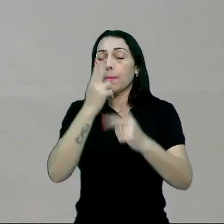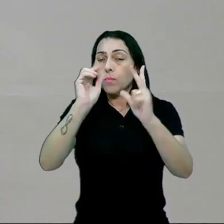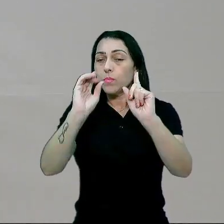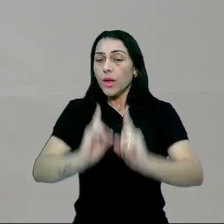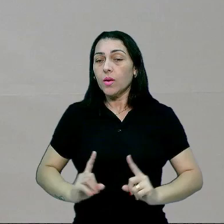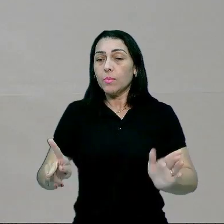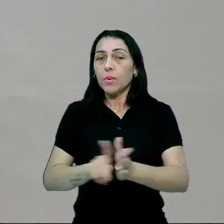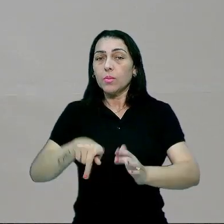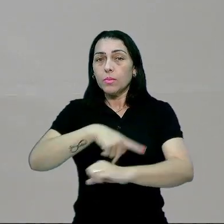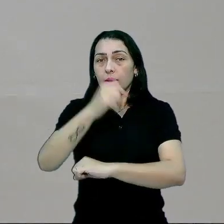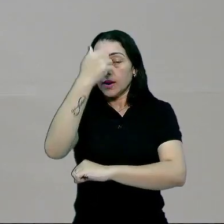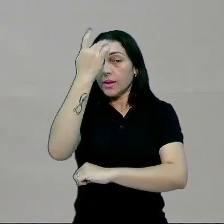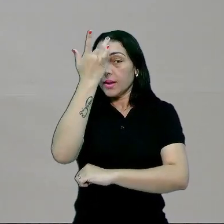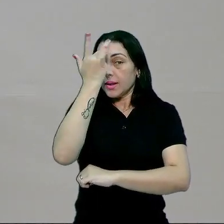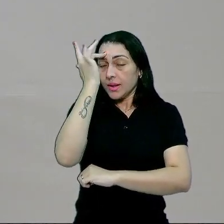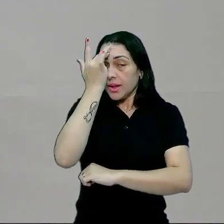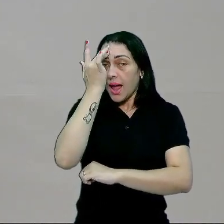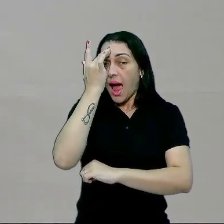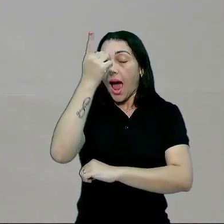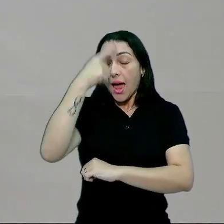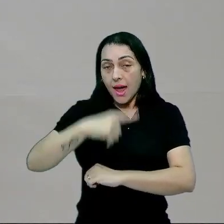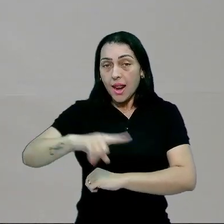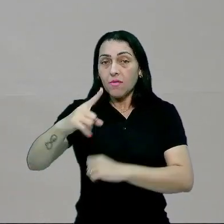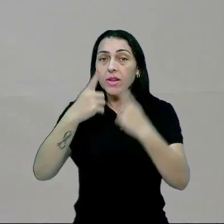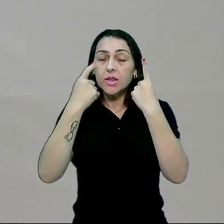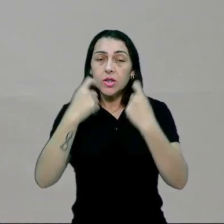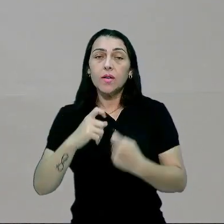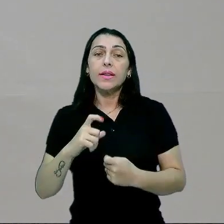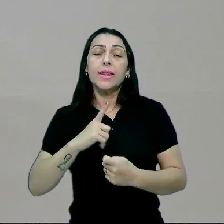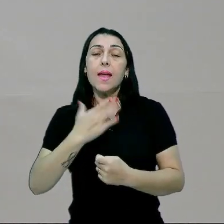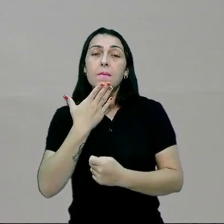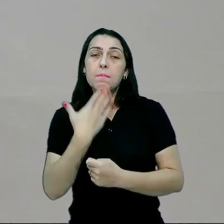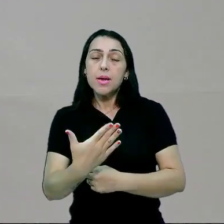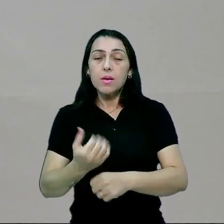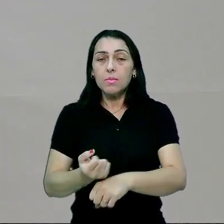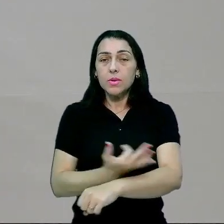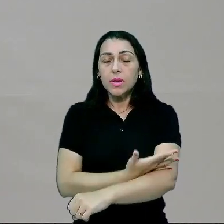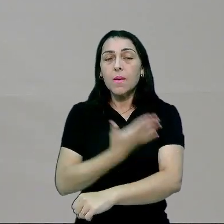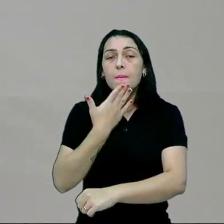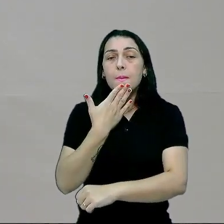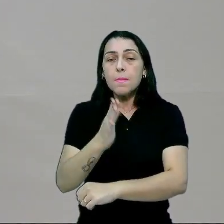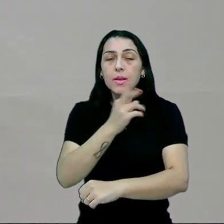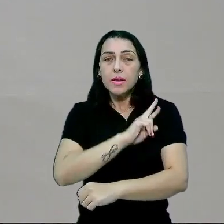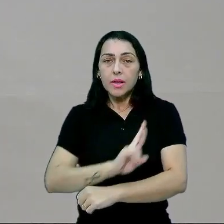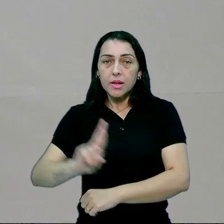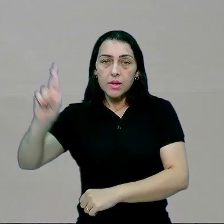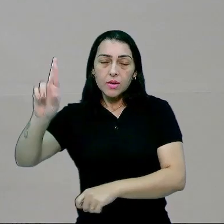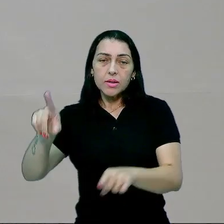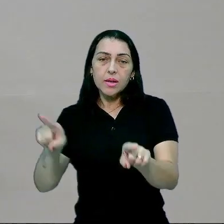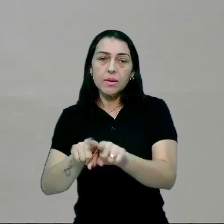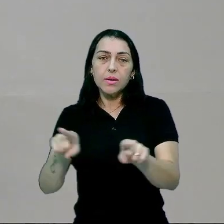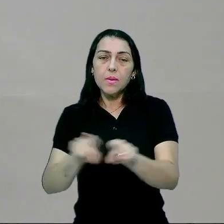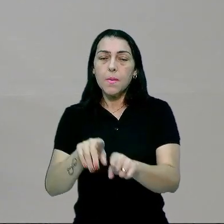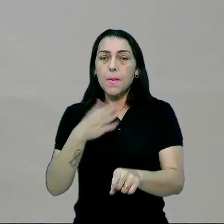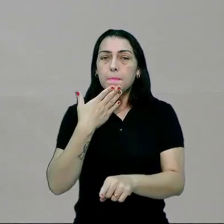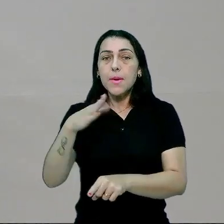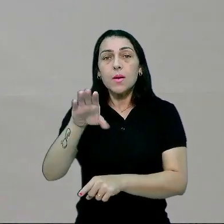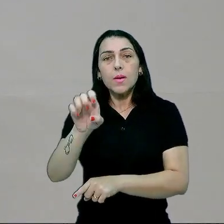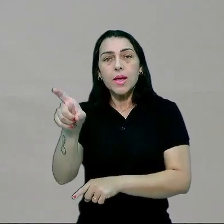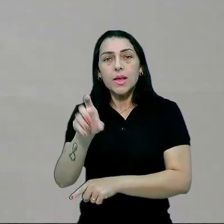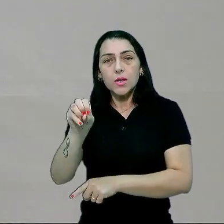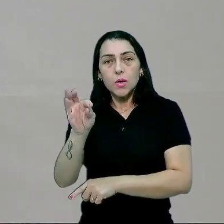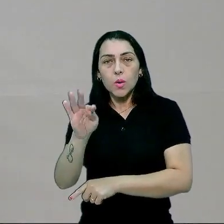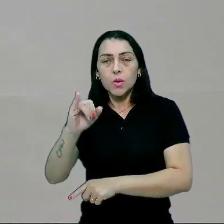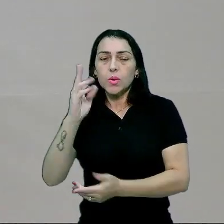da propaganda, a elefanta chora. Então, ali tem o apelo emocional, o apelo religioso e o apelo exótico,